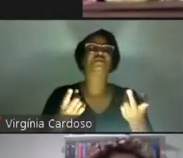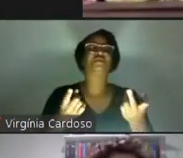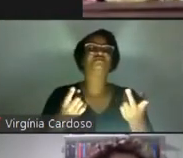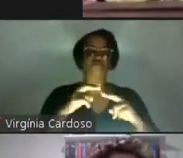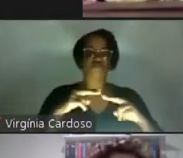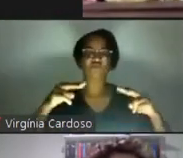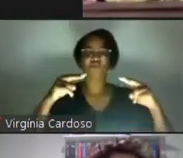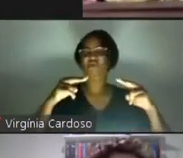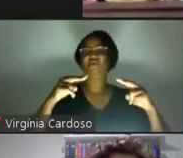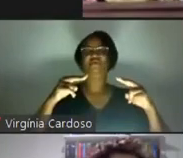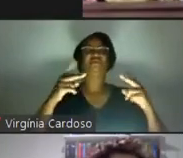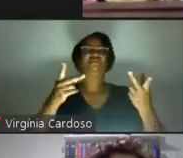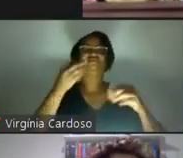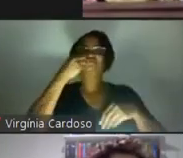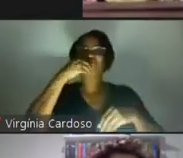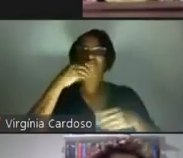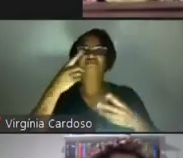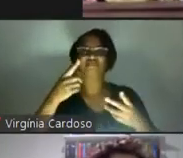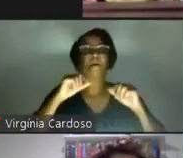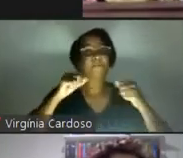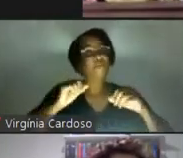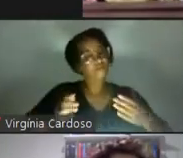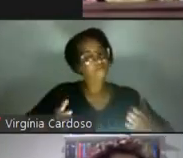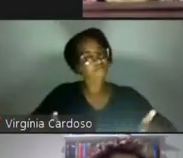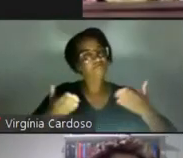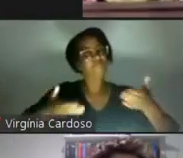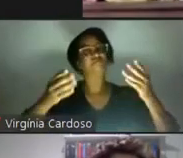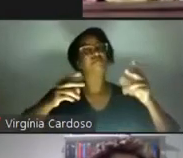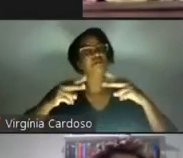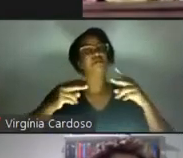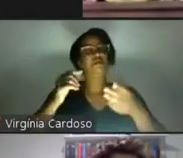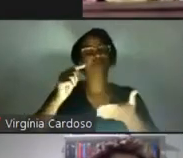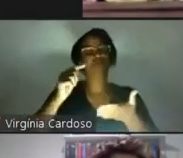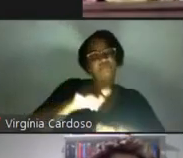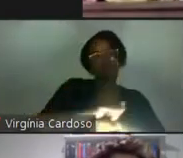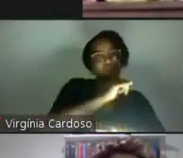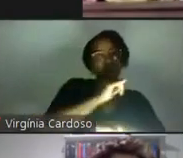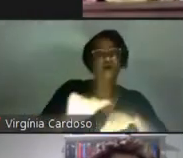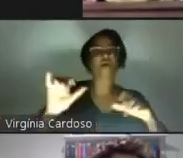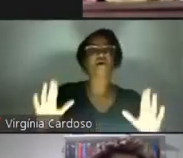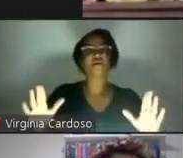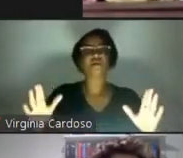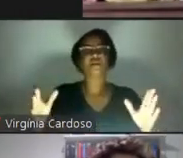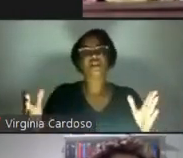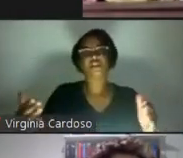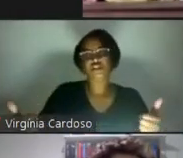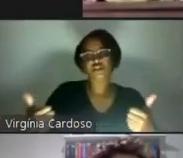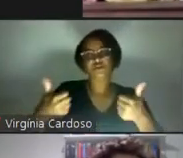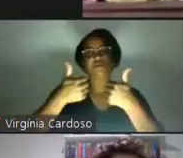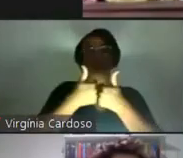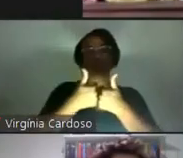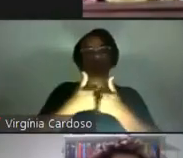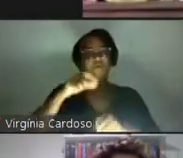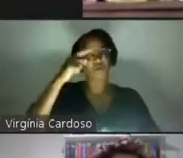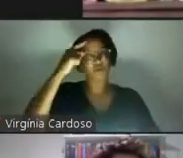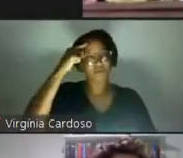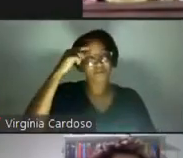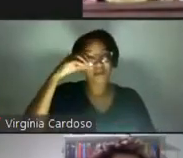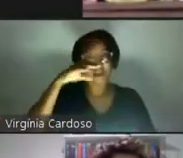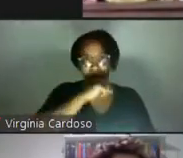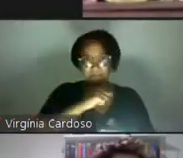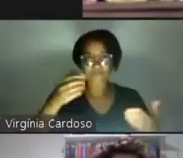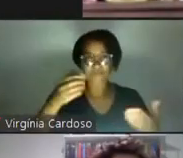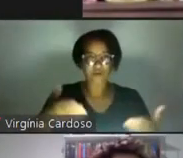há o virtual, então a gente tem que criar essas estratégias de proximidade. E essa, eu acho que a primeira que eu venho assim na minha cabeça rapidamente foi essa, de você